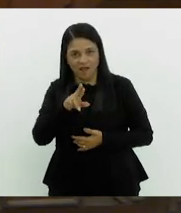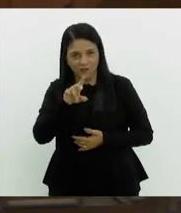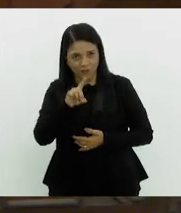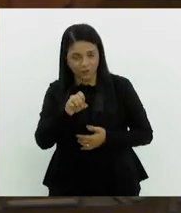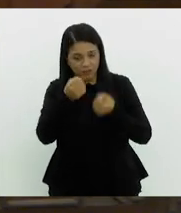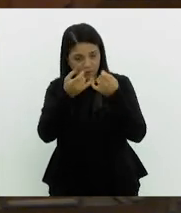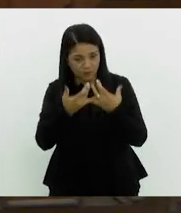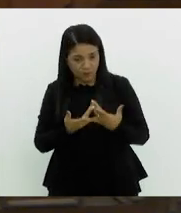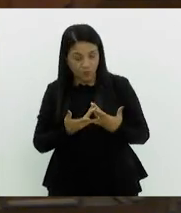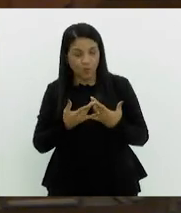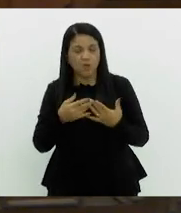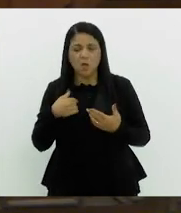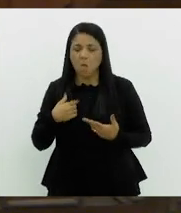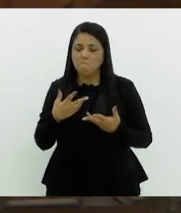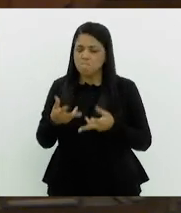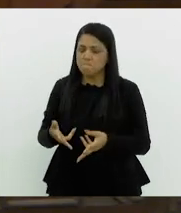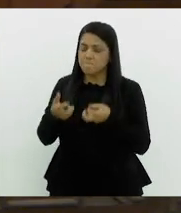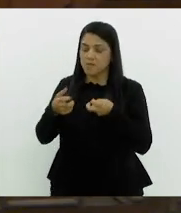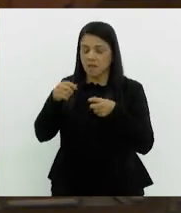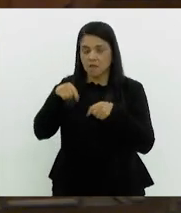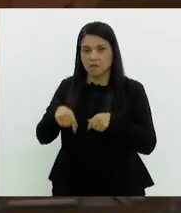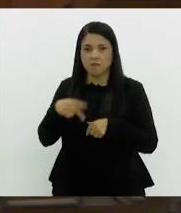uma necessidade de